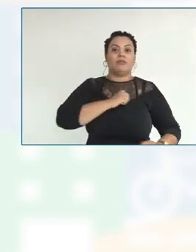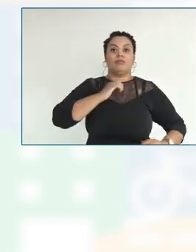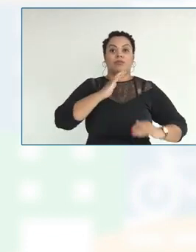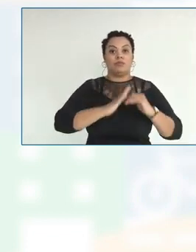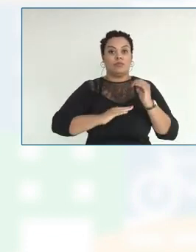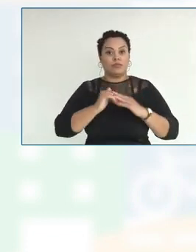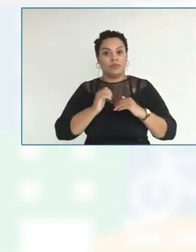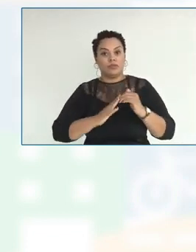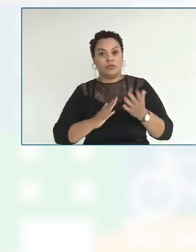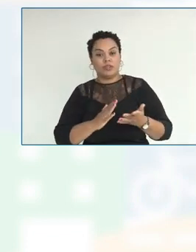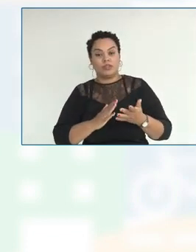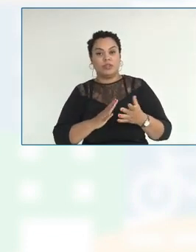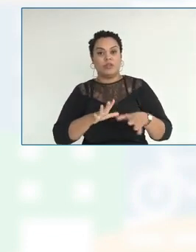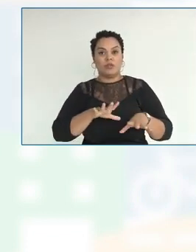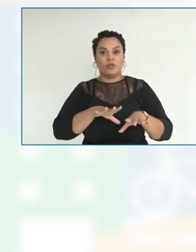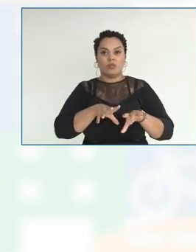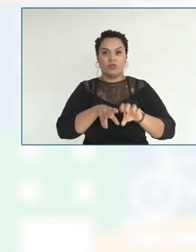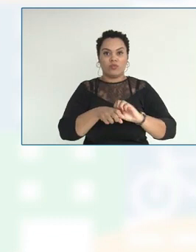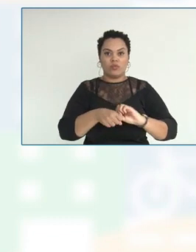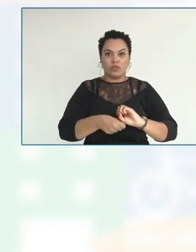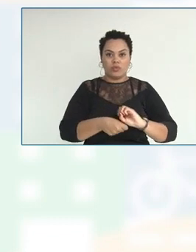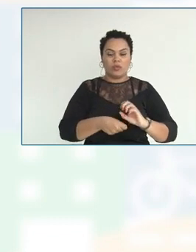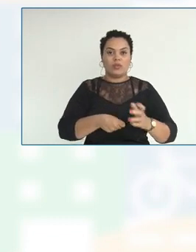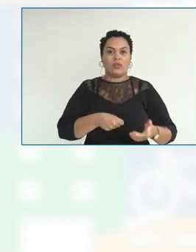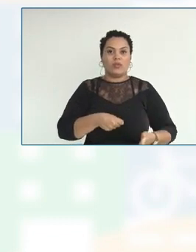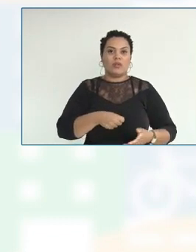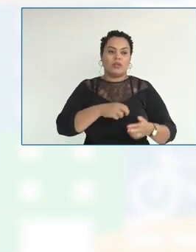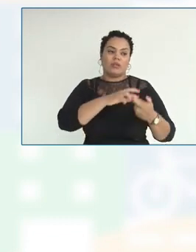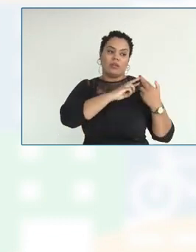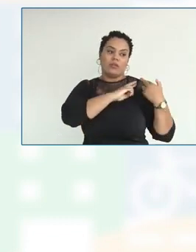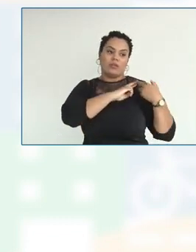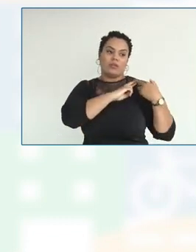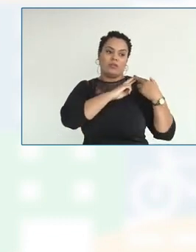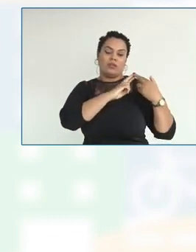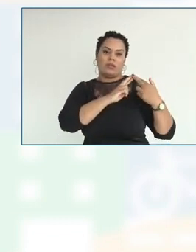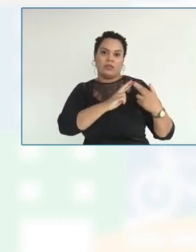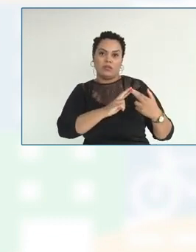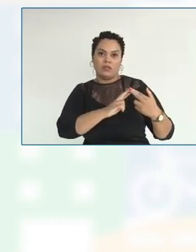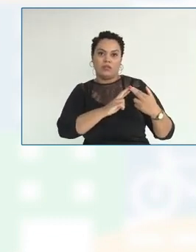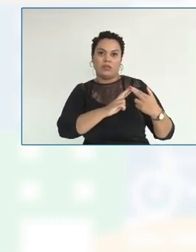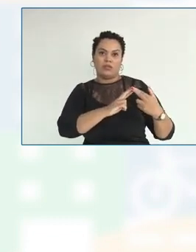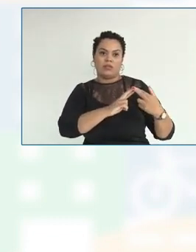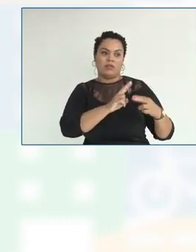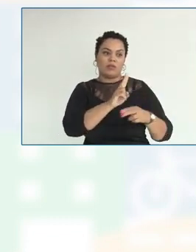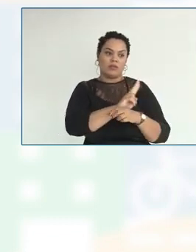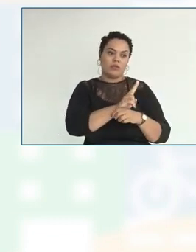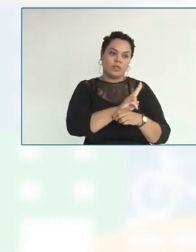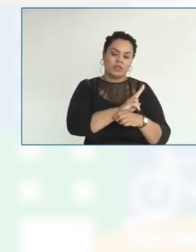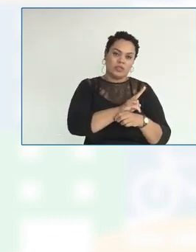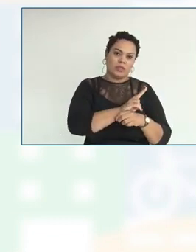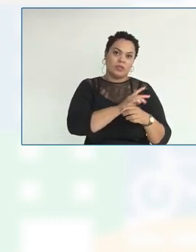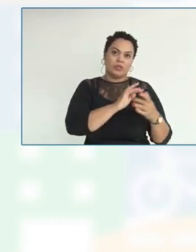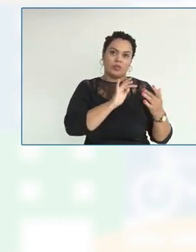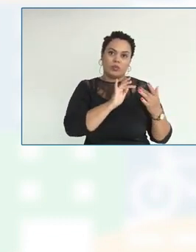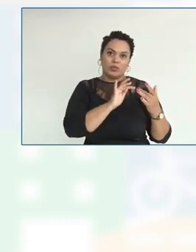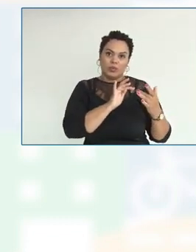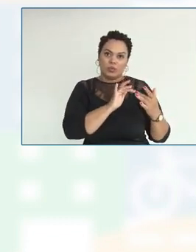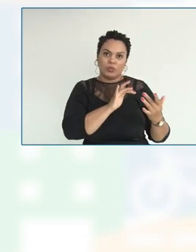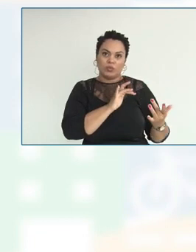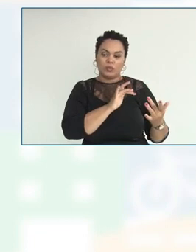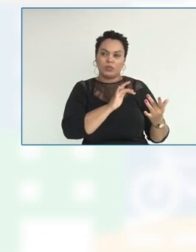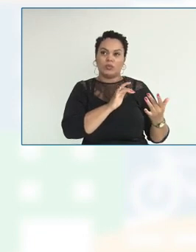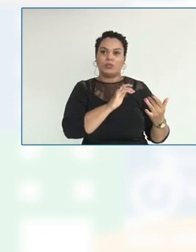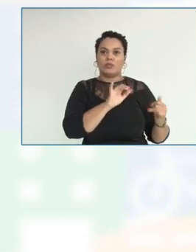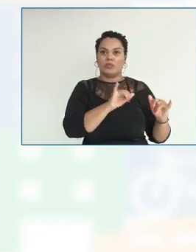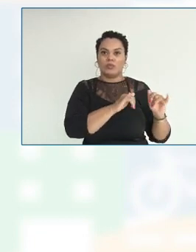de graduação, responsável pela vigilância das intoxicações. Então, somando todos esses atores, a